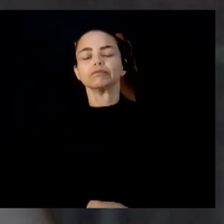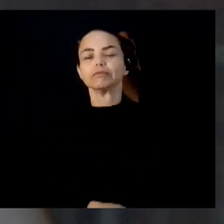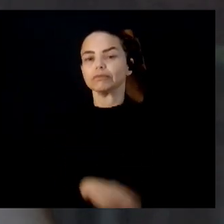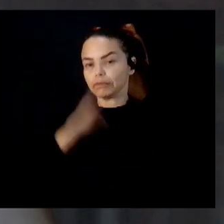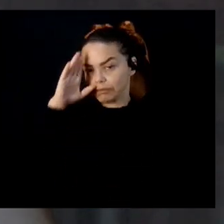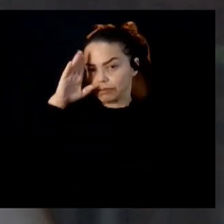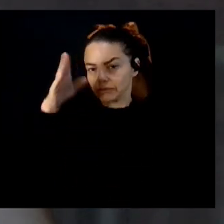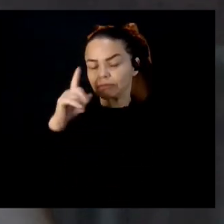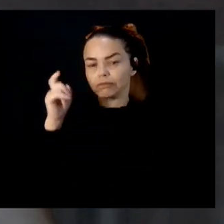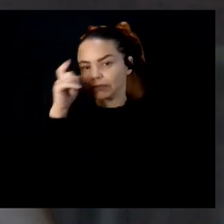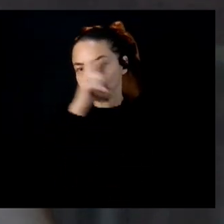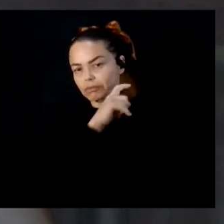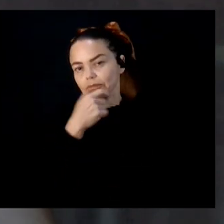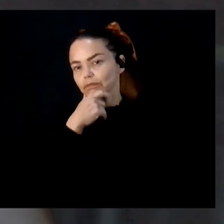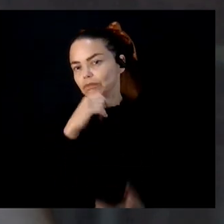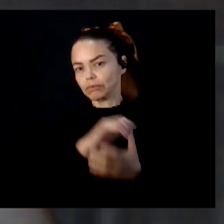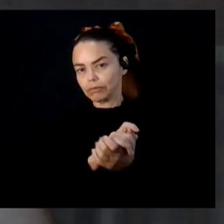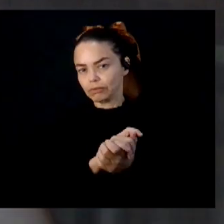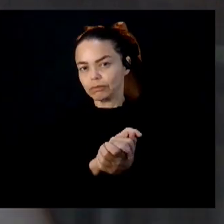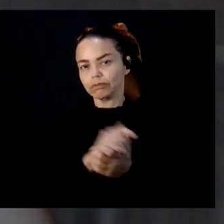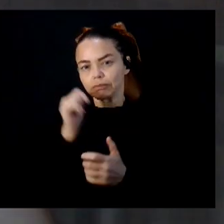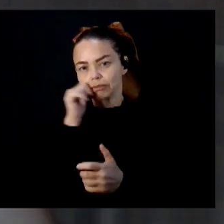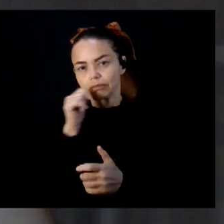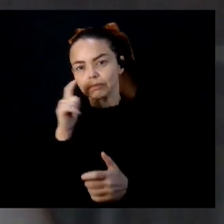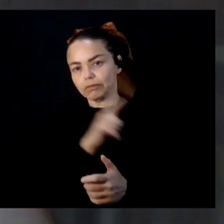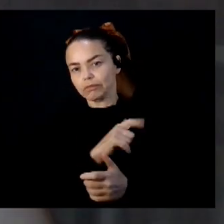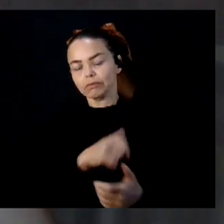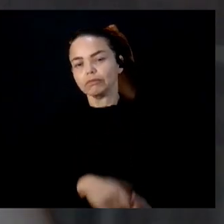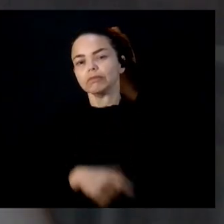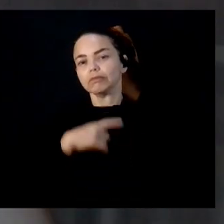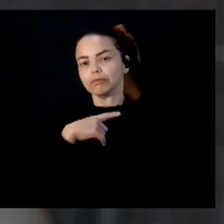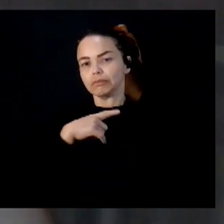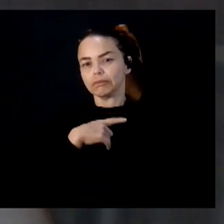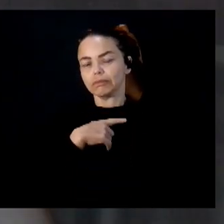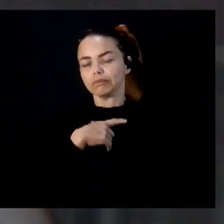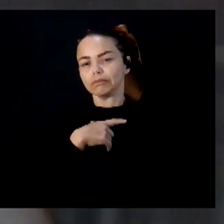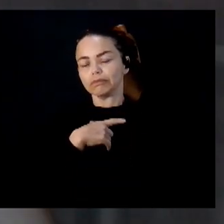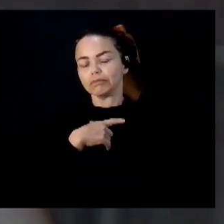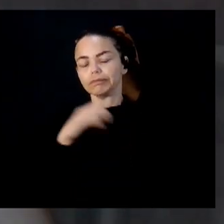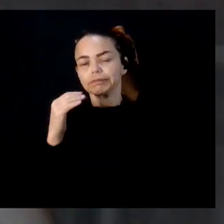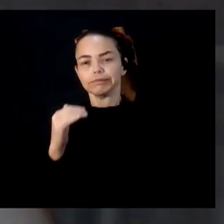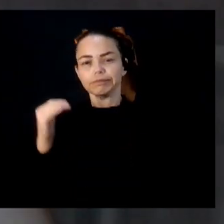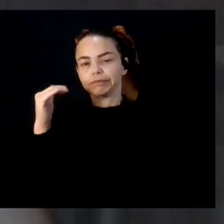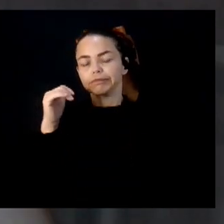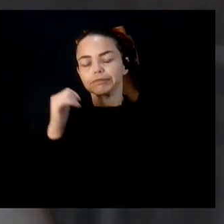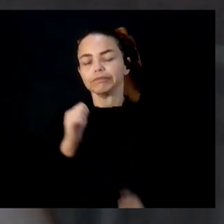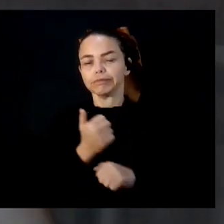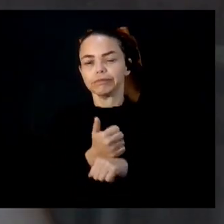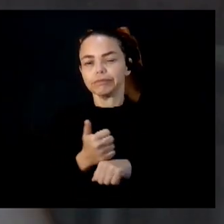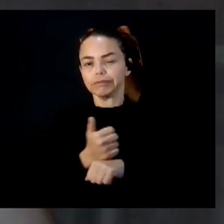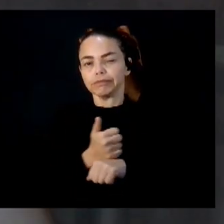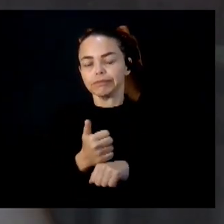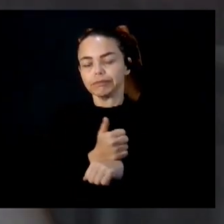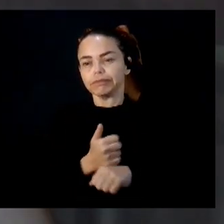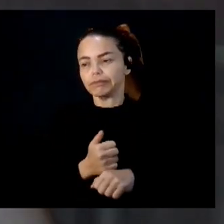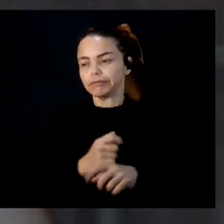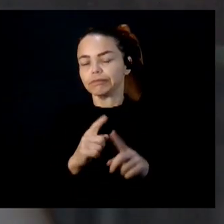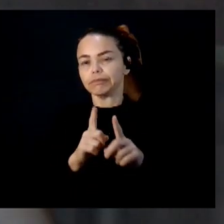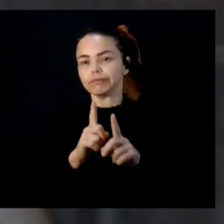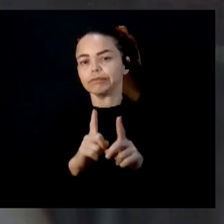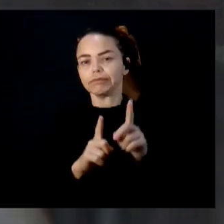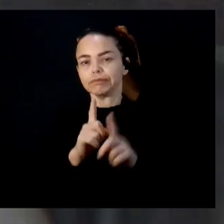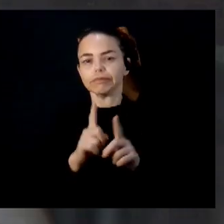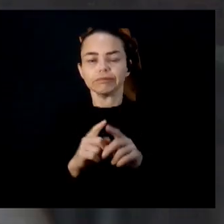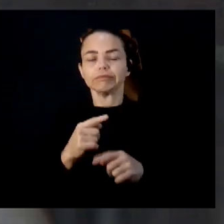dificuldade do homem lidar quando a mulher ganha ou está tendo uma ascensão profissional. Assim, vamos competir no esporte, não no